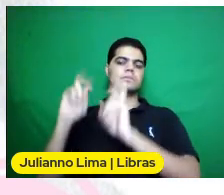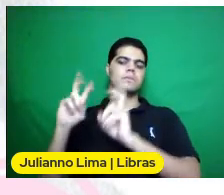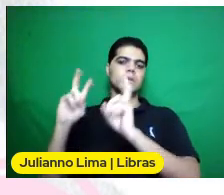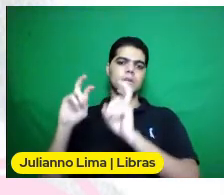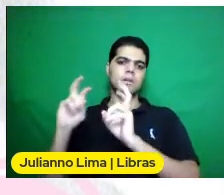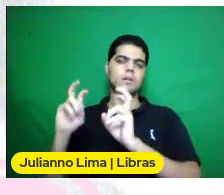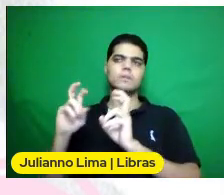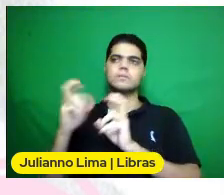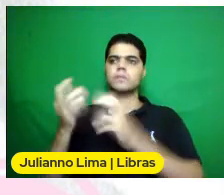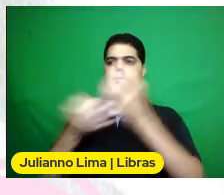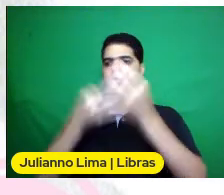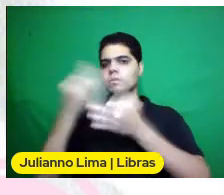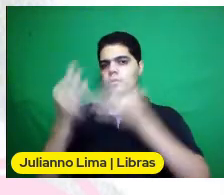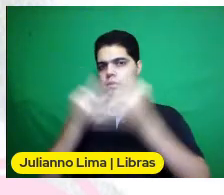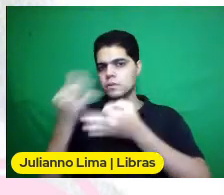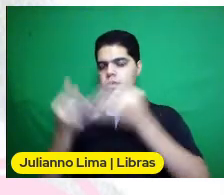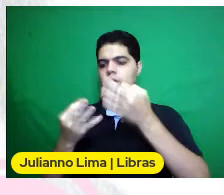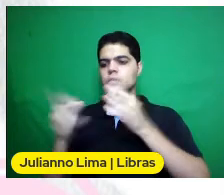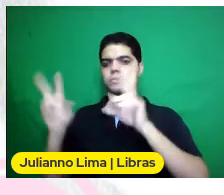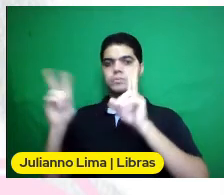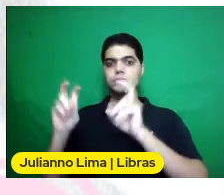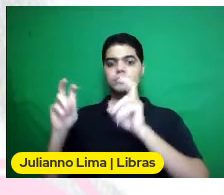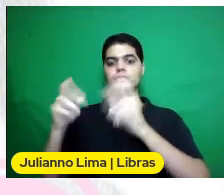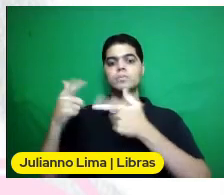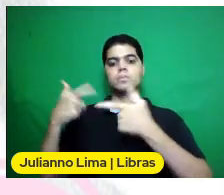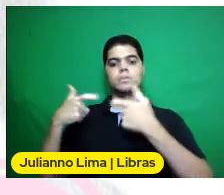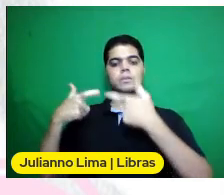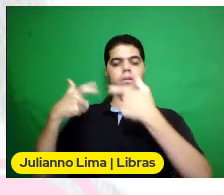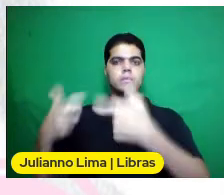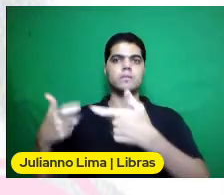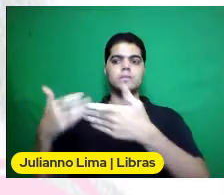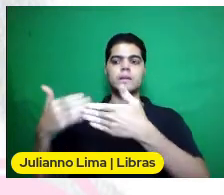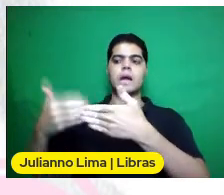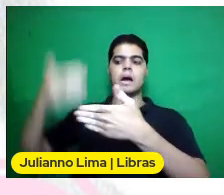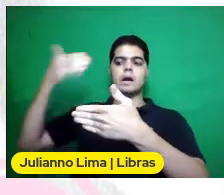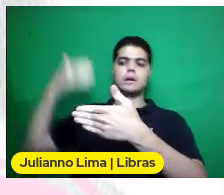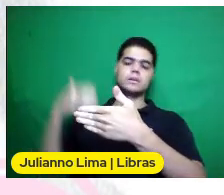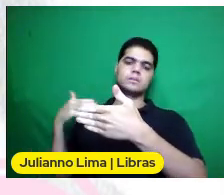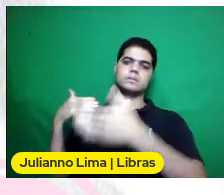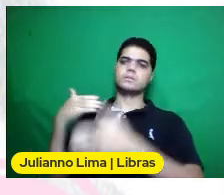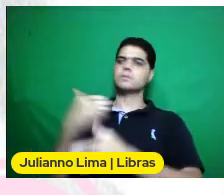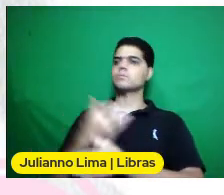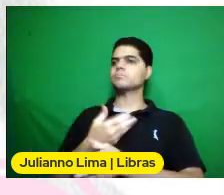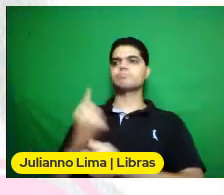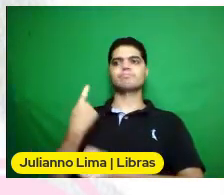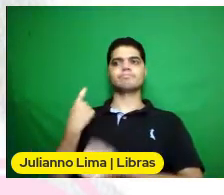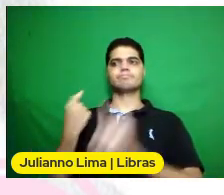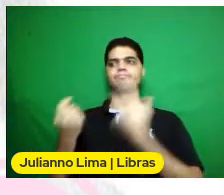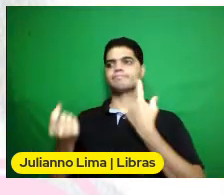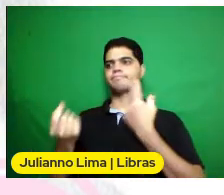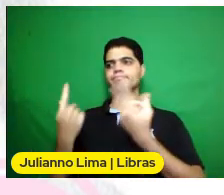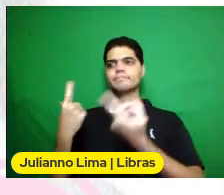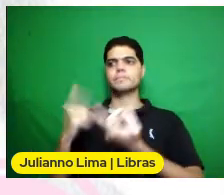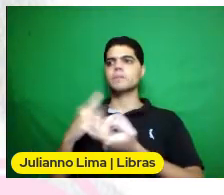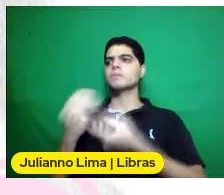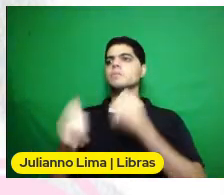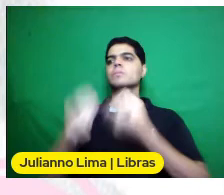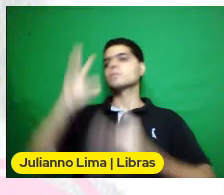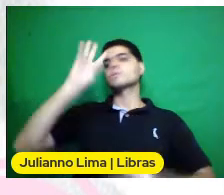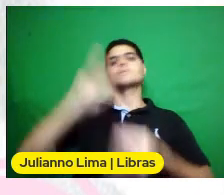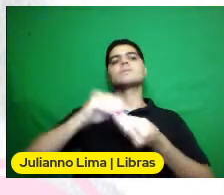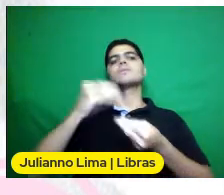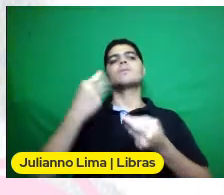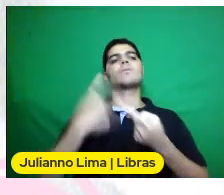relatos da própria guerra, é muito escasso, né? Como ela decidiu, como foi, por que